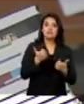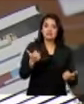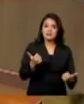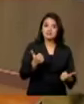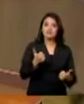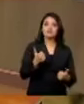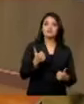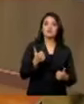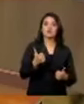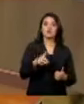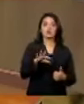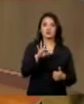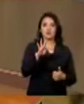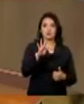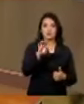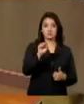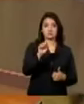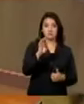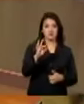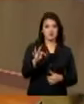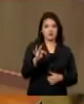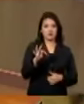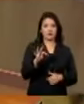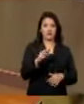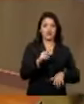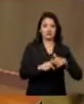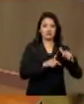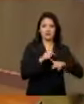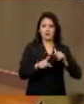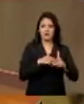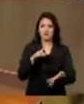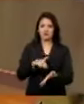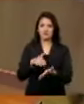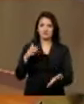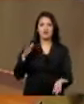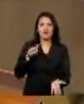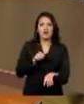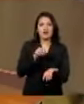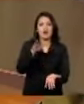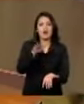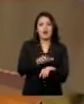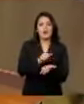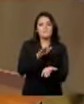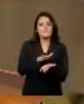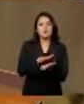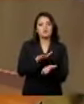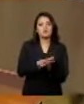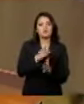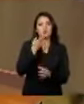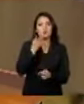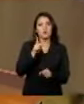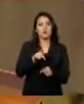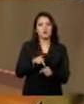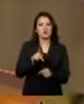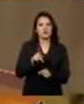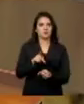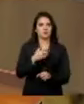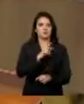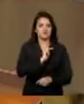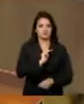a posse como procuradora da República. A pedido, portanto, da